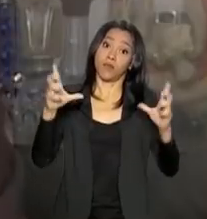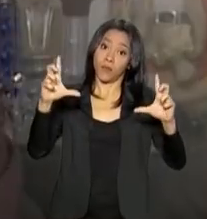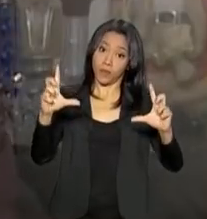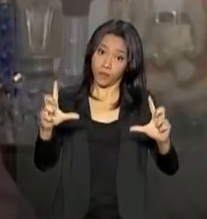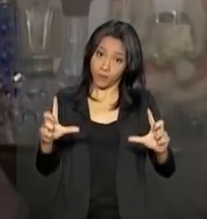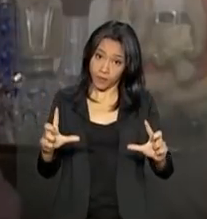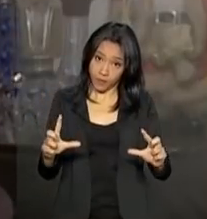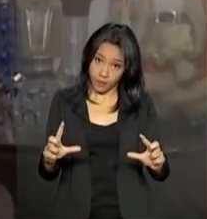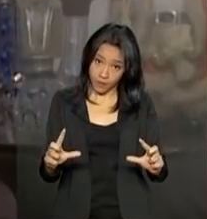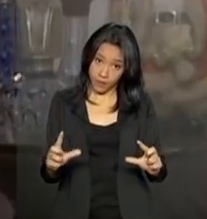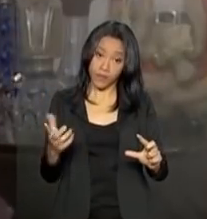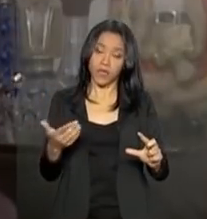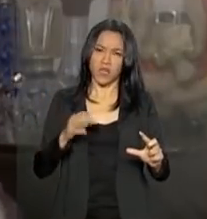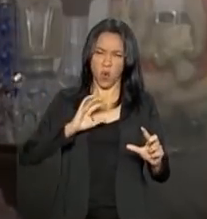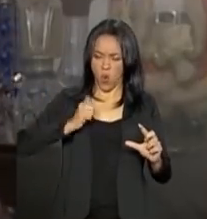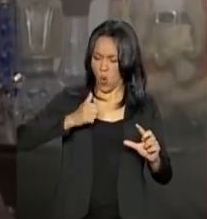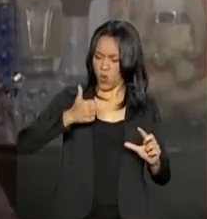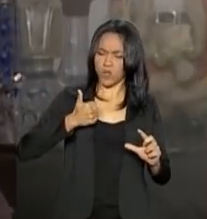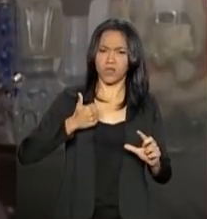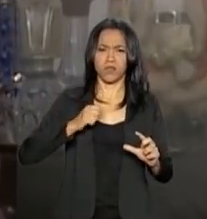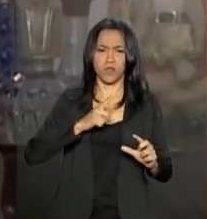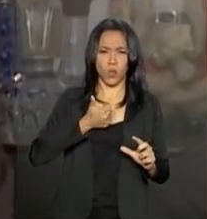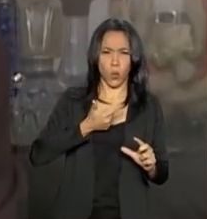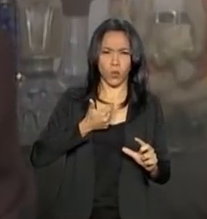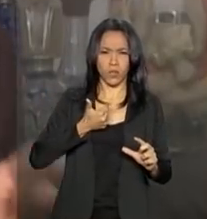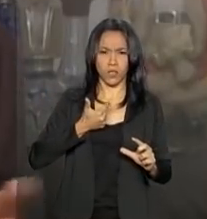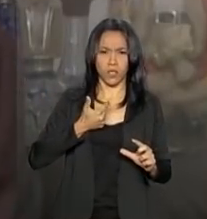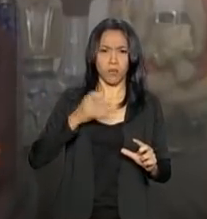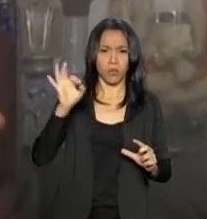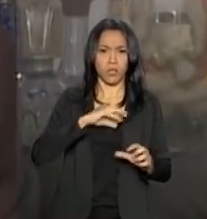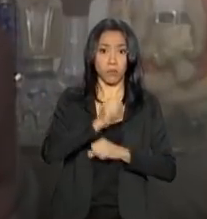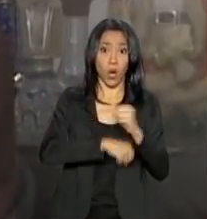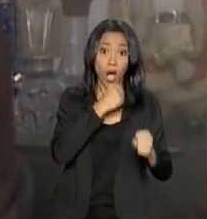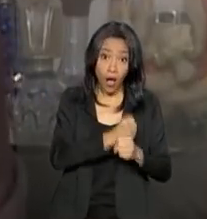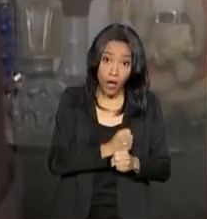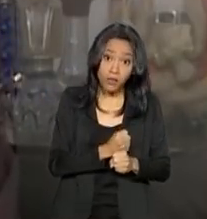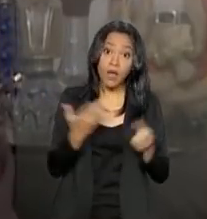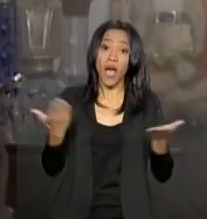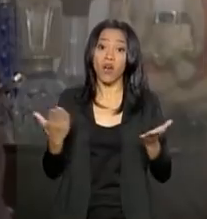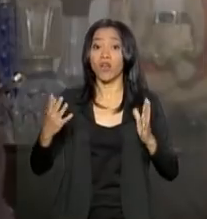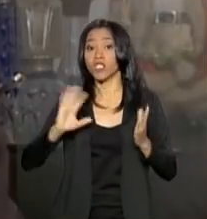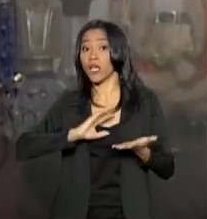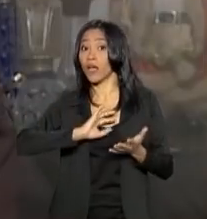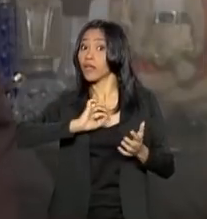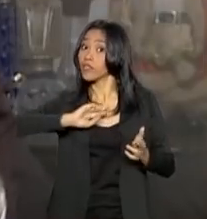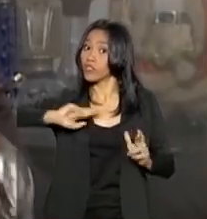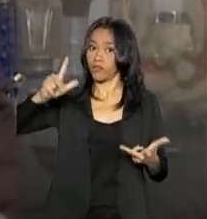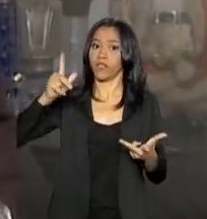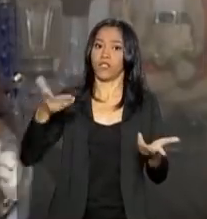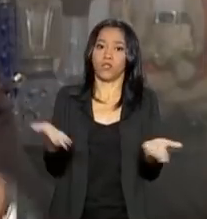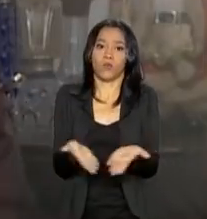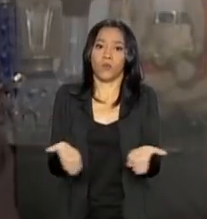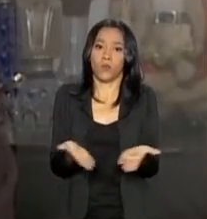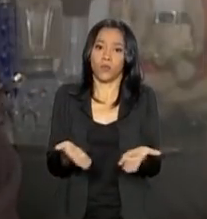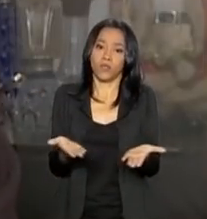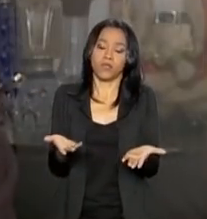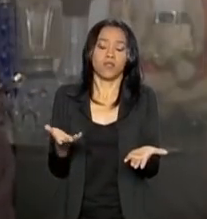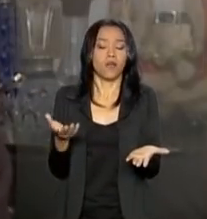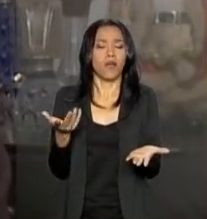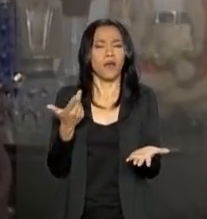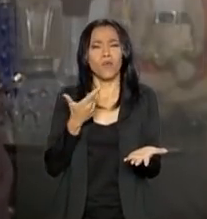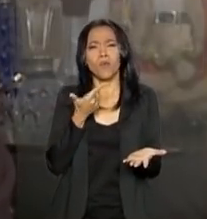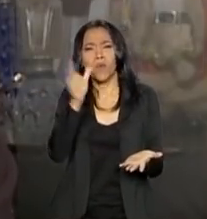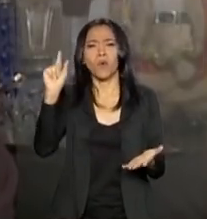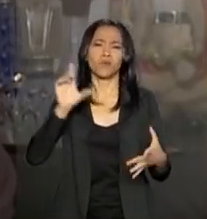de crescimento de 11% 12% ao ano já foi praticamente ultrapassado então nós estamos entrando num outro